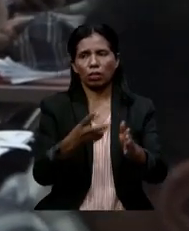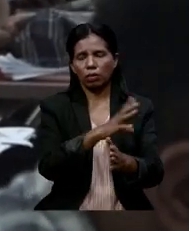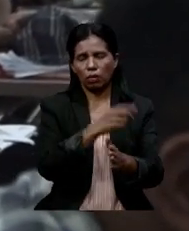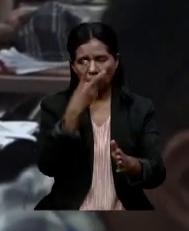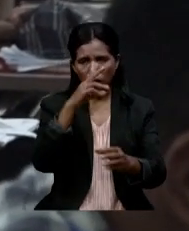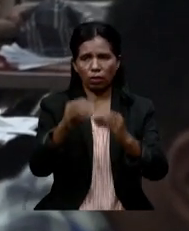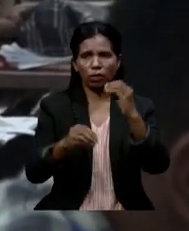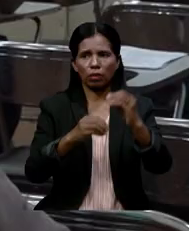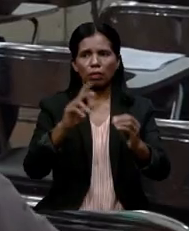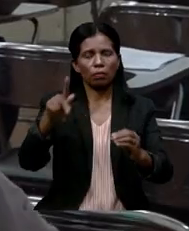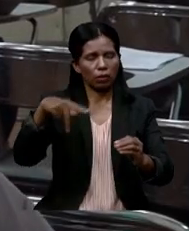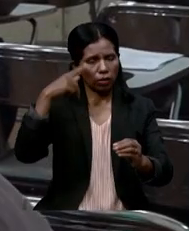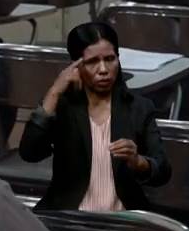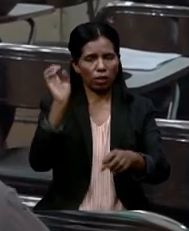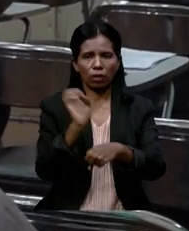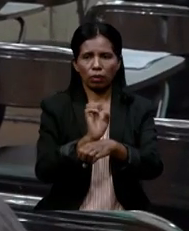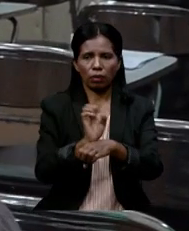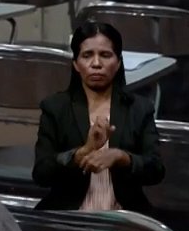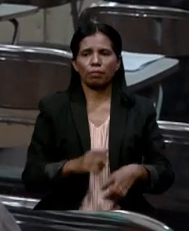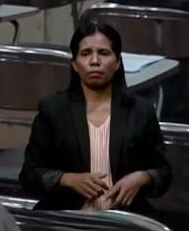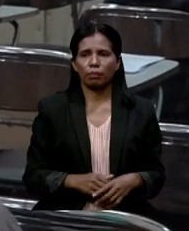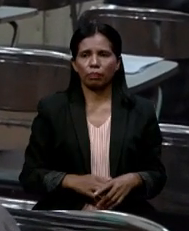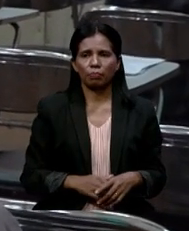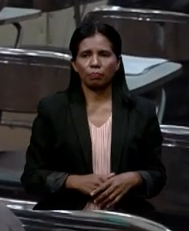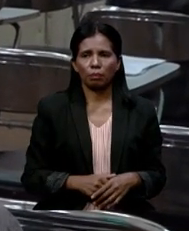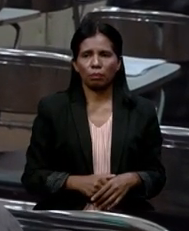atu regula rasik nia política economia. Damian Gonçalves, Agustino da Costa, GMN.